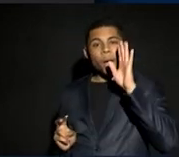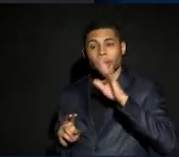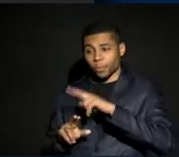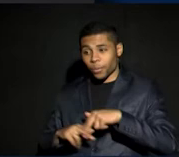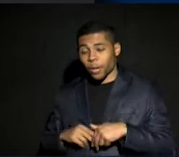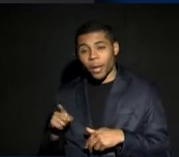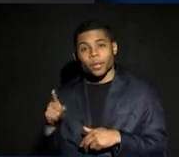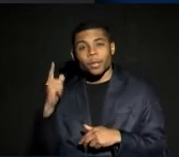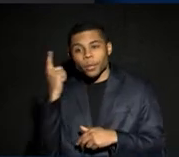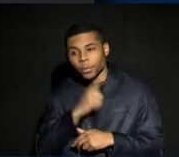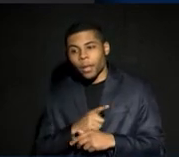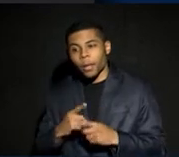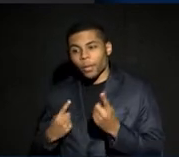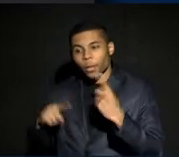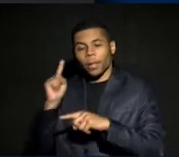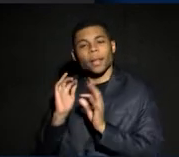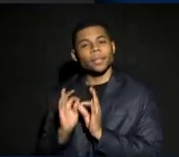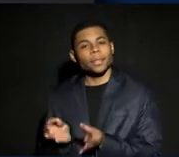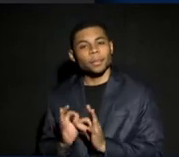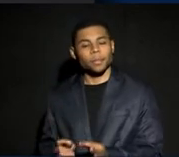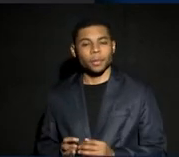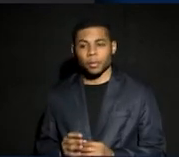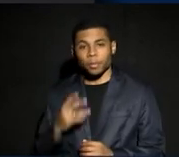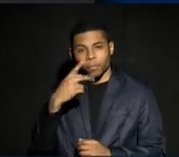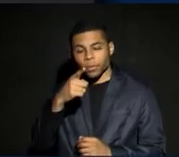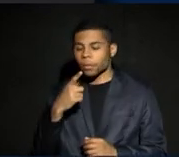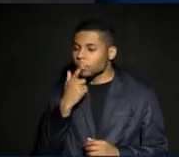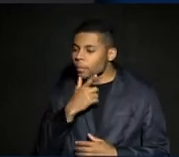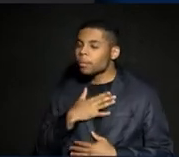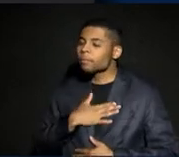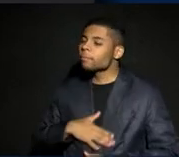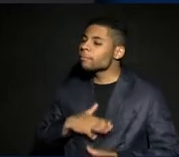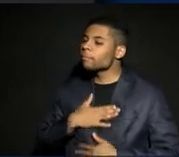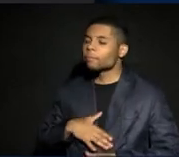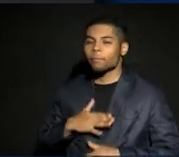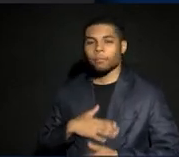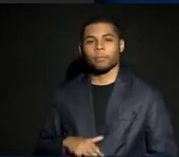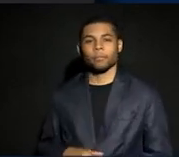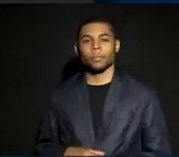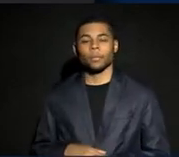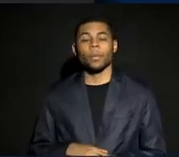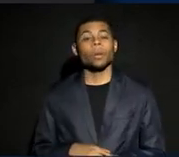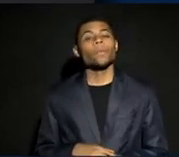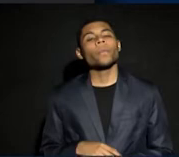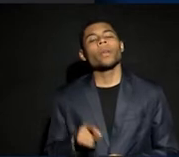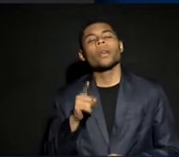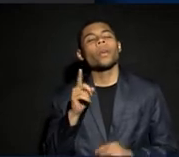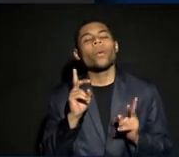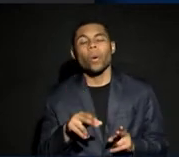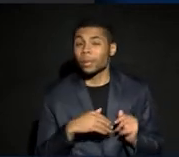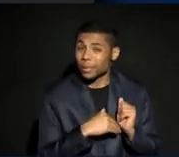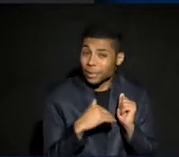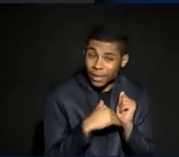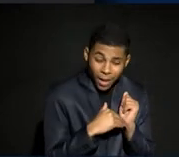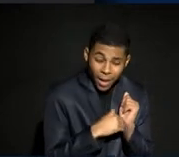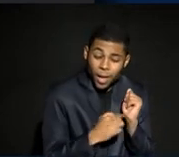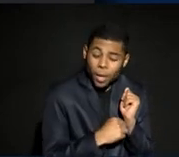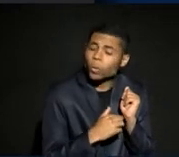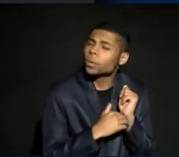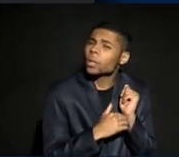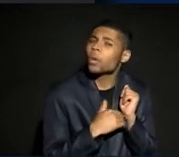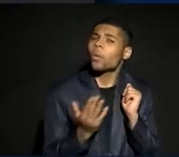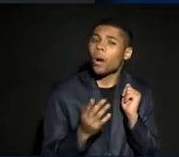mais simples. E você sabe que o pulo do gato do desenvolvimento